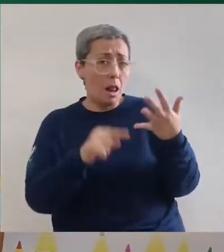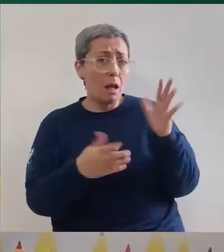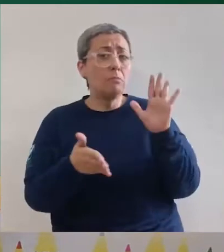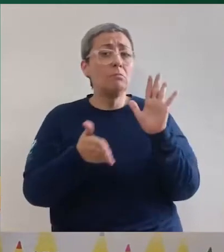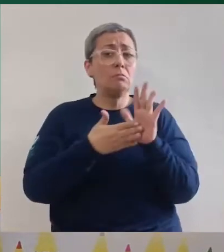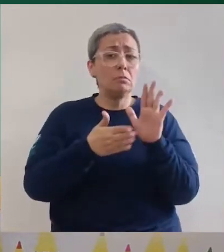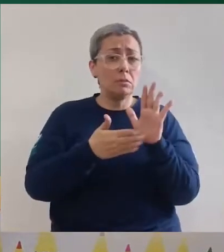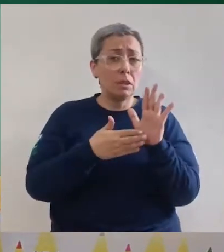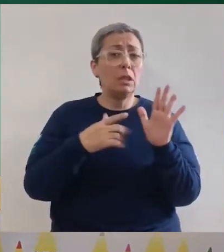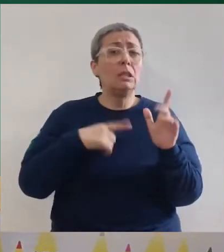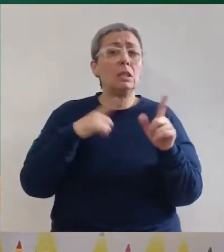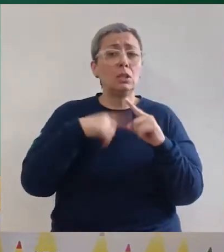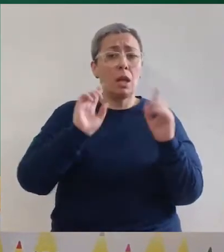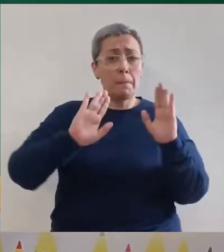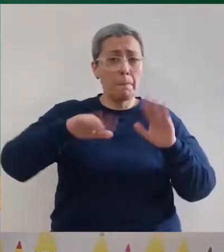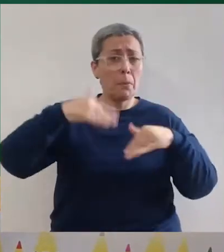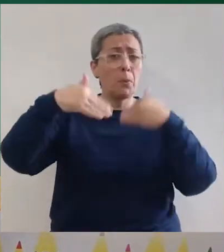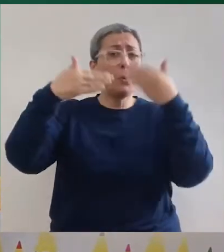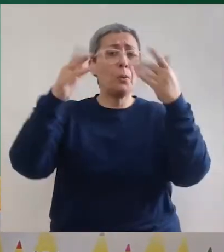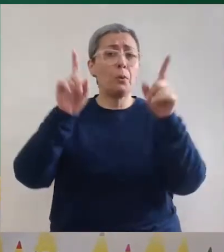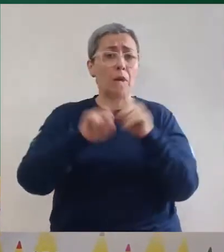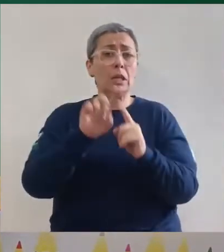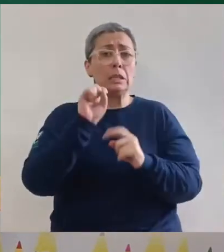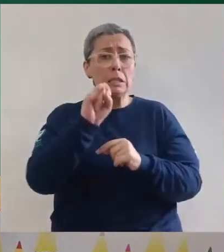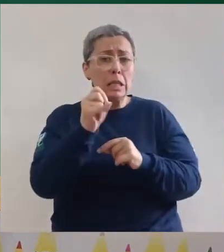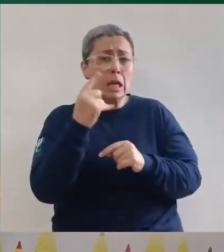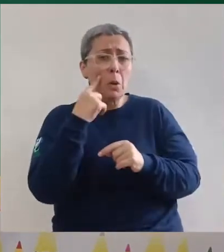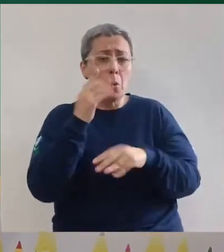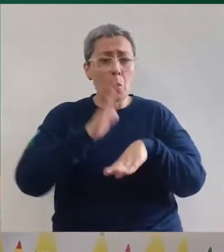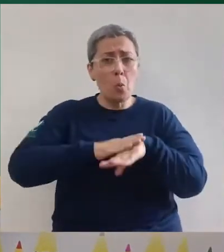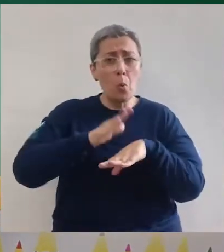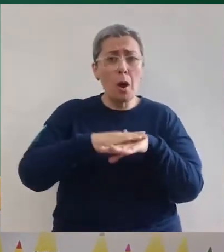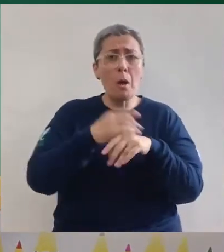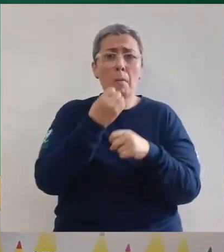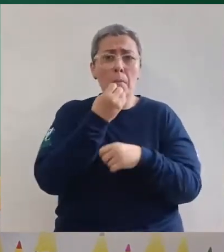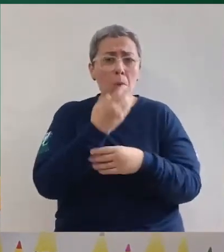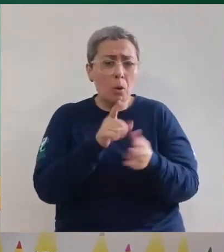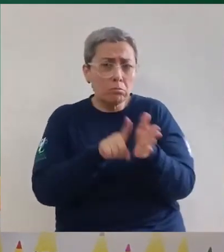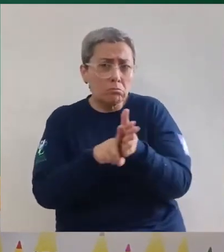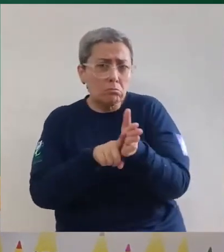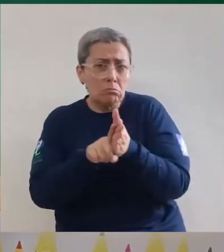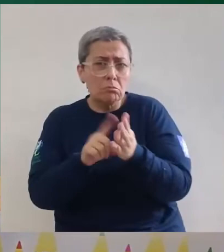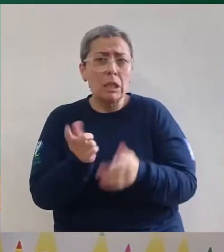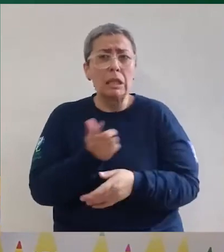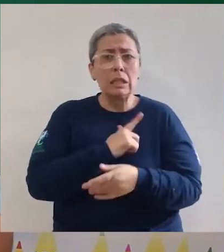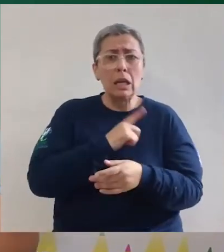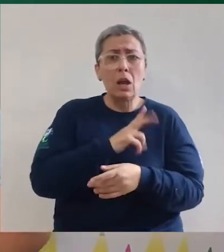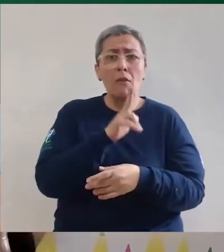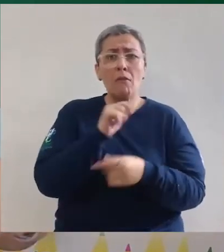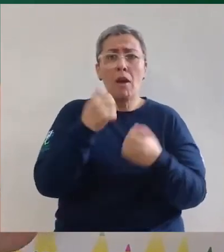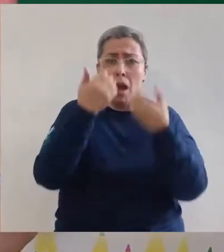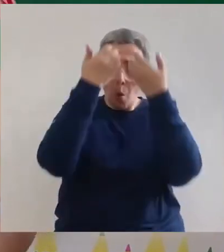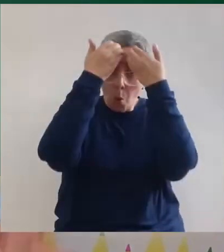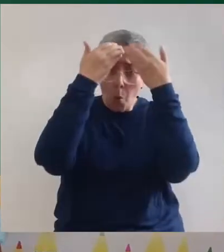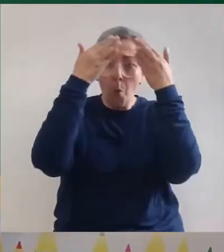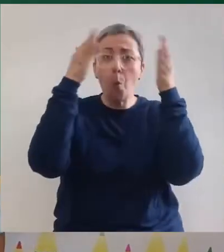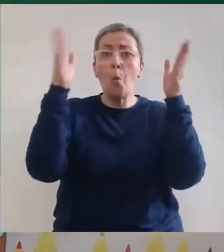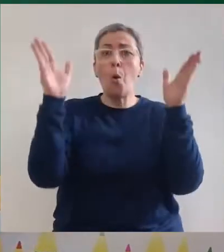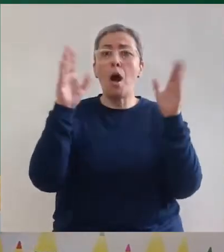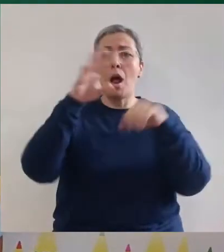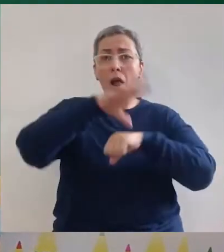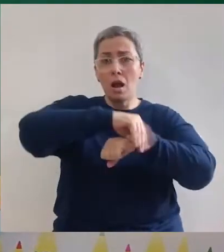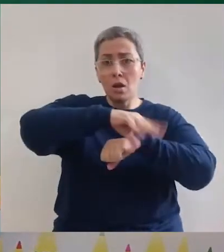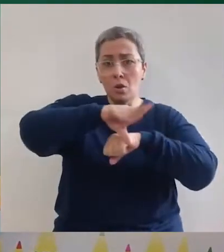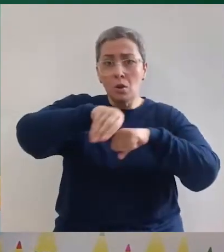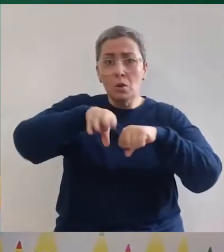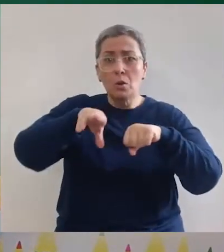muitas propostas desenvolvidas e que se vocês fizerem uma boa pesquisa, vão ampliar ainda mais